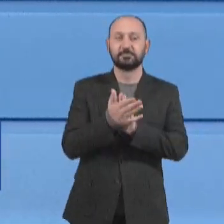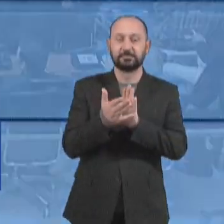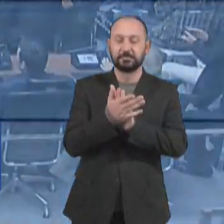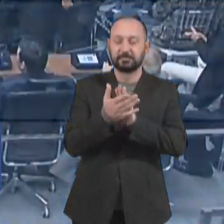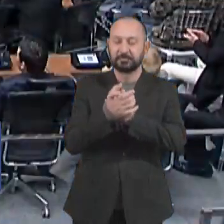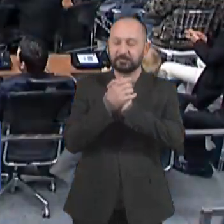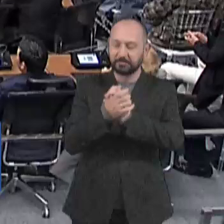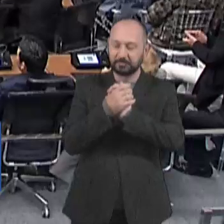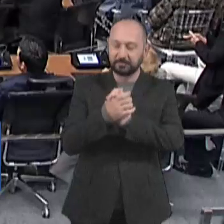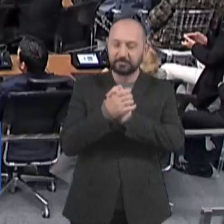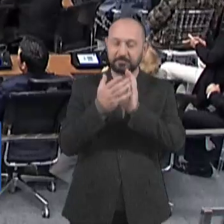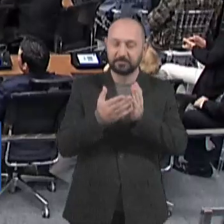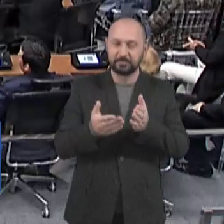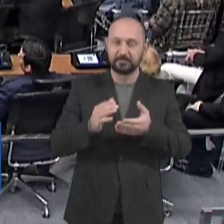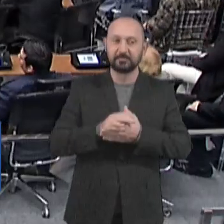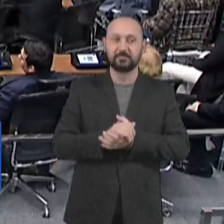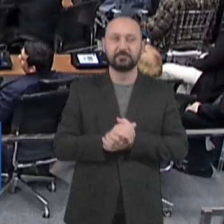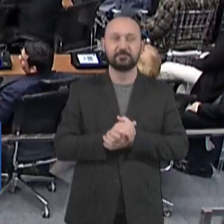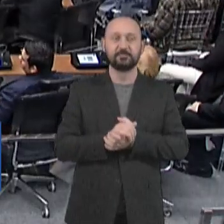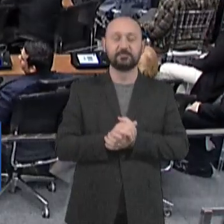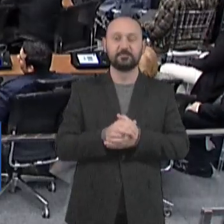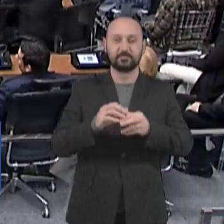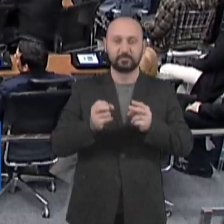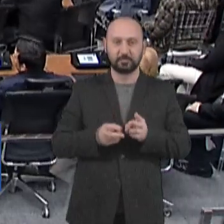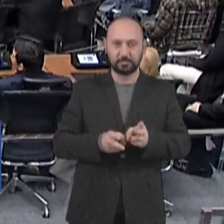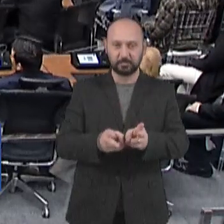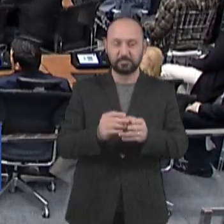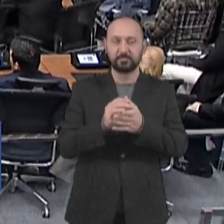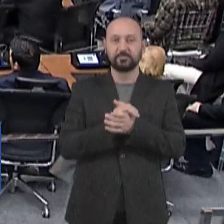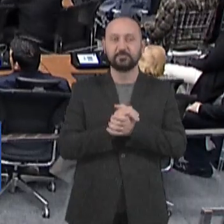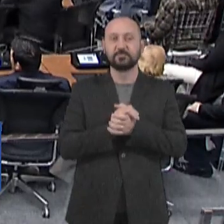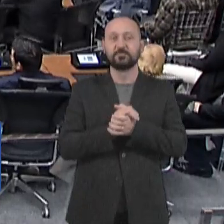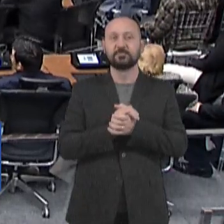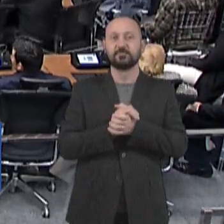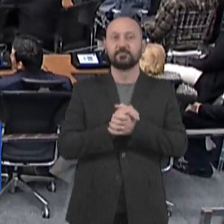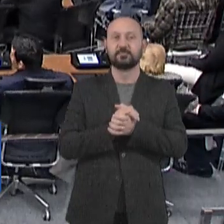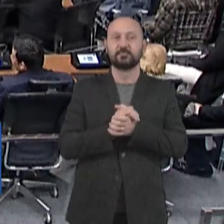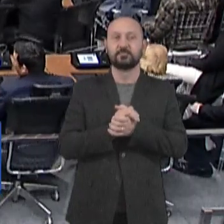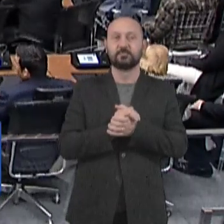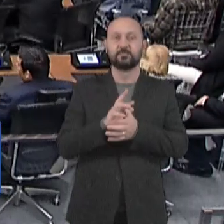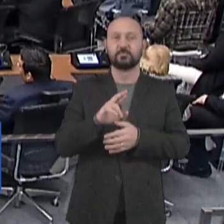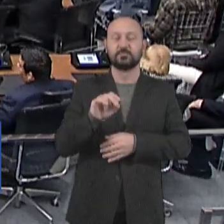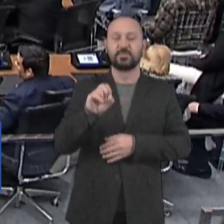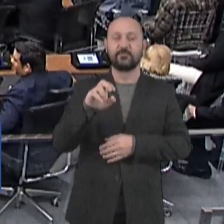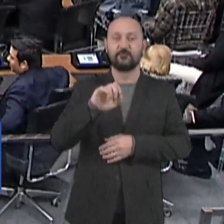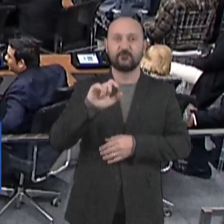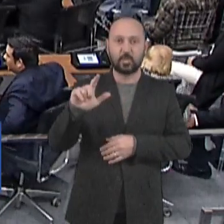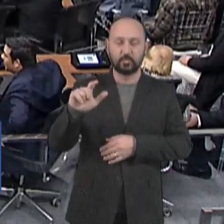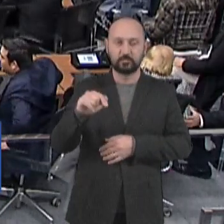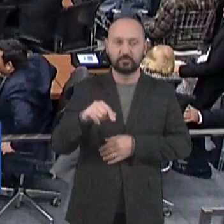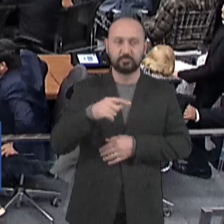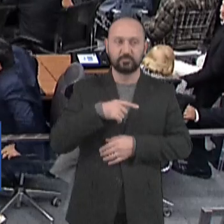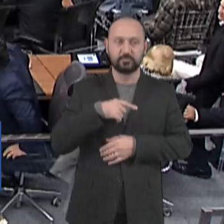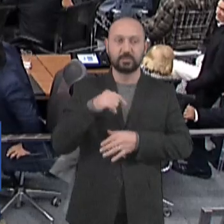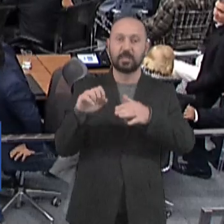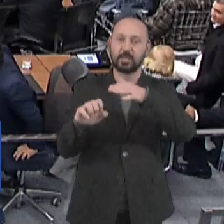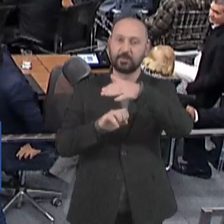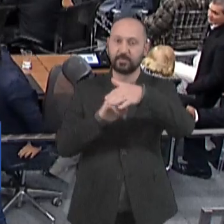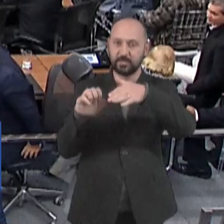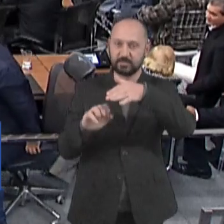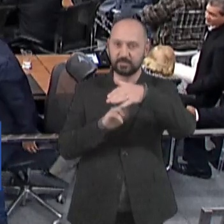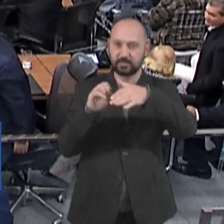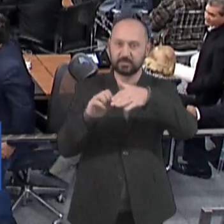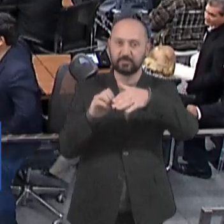Parabéns pela homenagem. E prosseguindo, o homenageado é Roosevelt Sampaio,